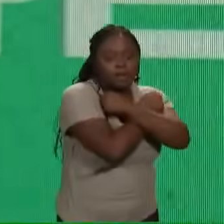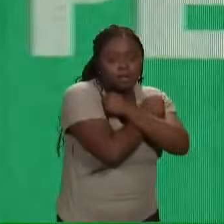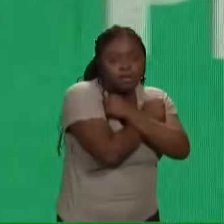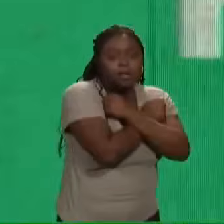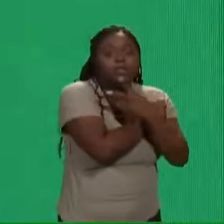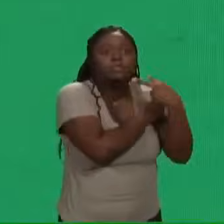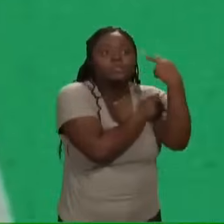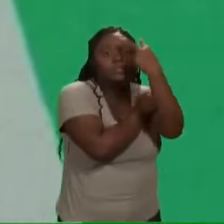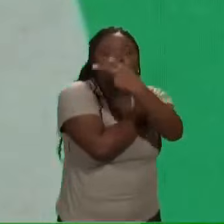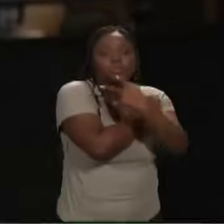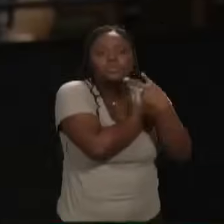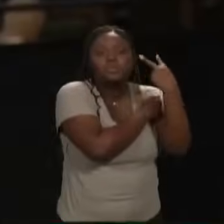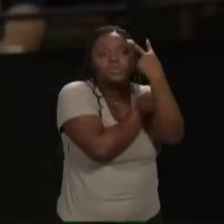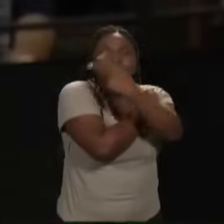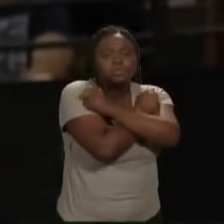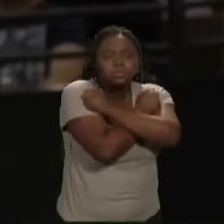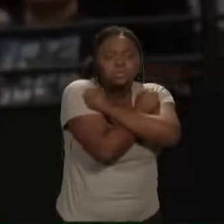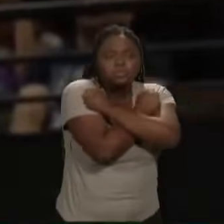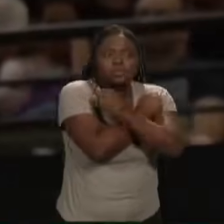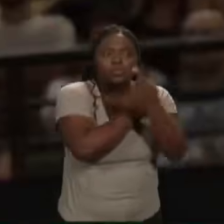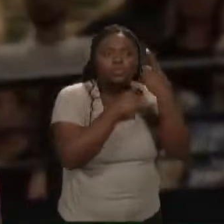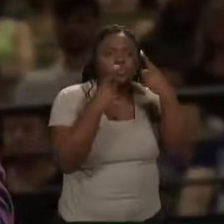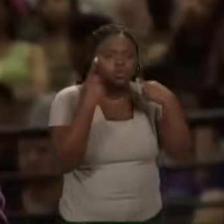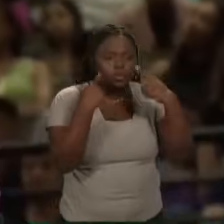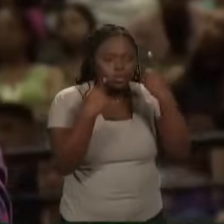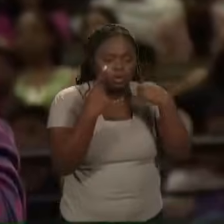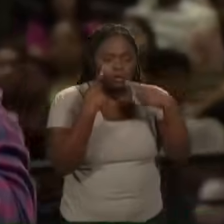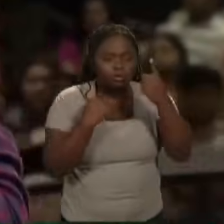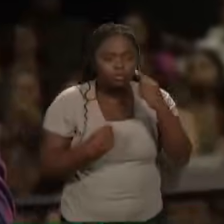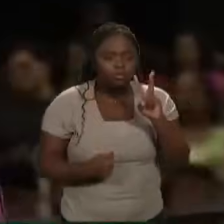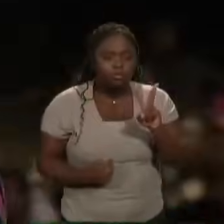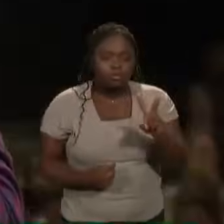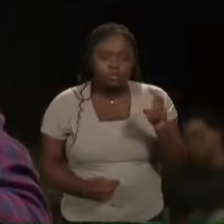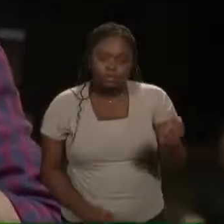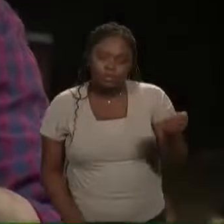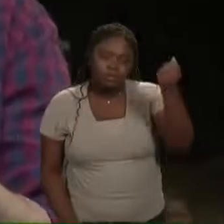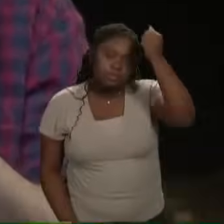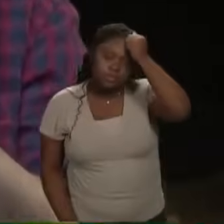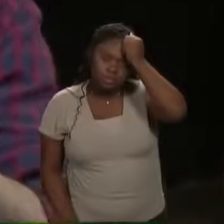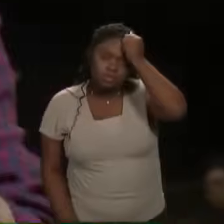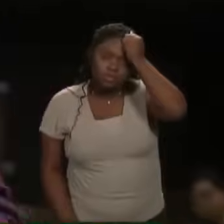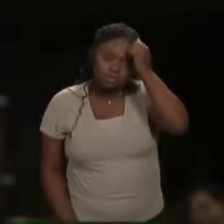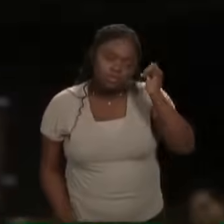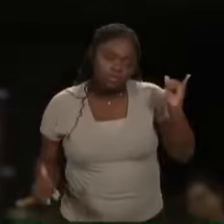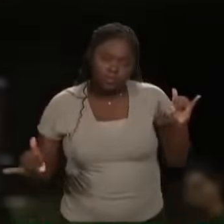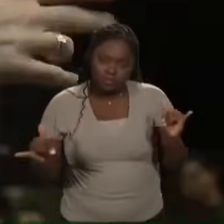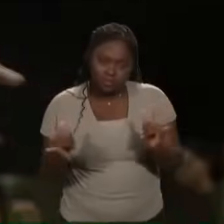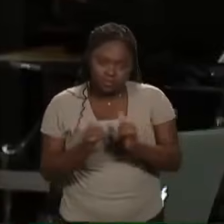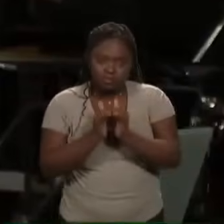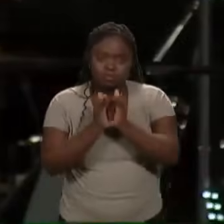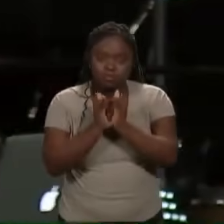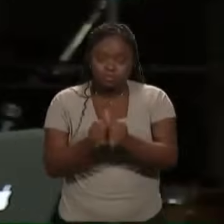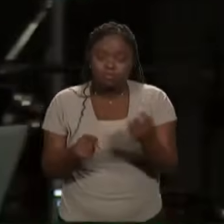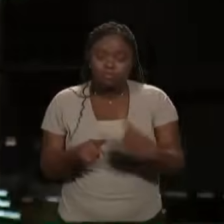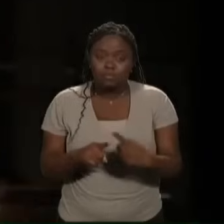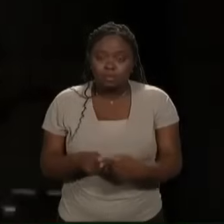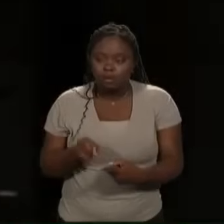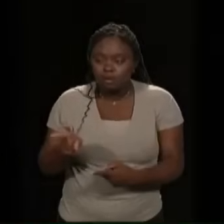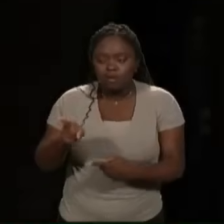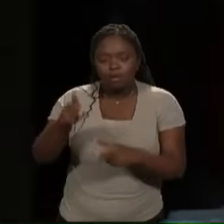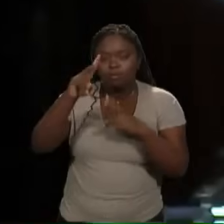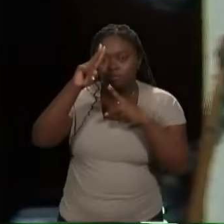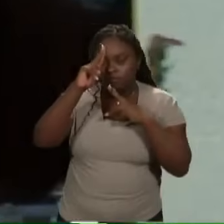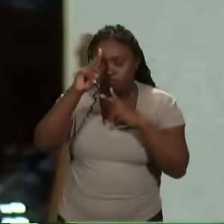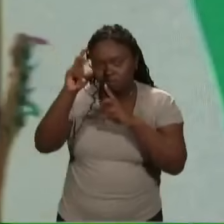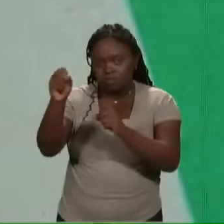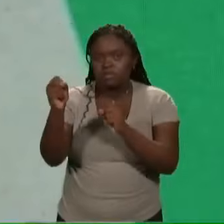mais de duas horas abraçado com ele, chorando. E os dois arrependidos ali, um perdoando o outro, porque ela teve força